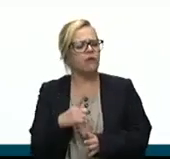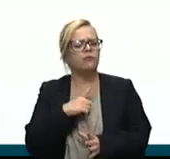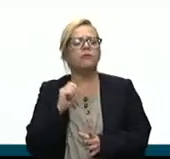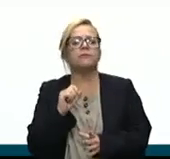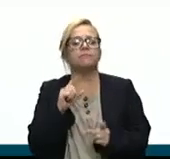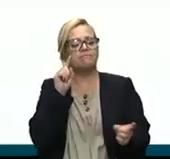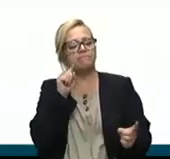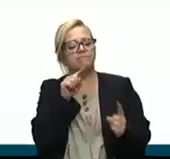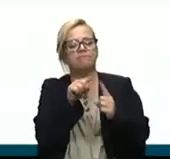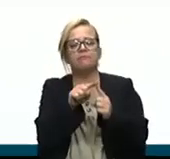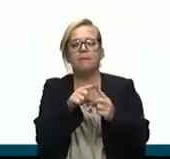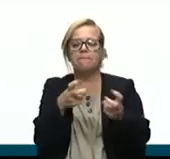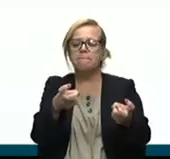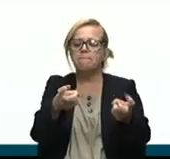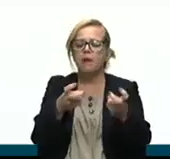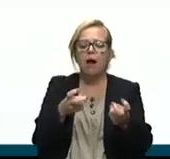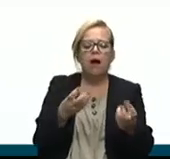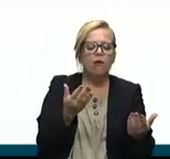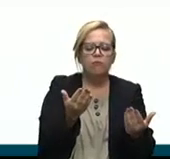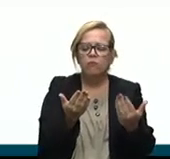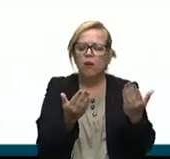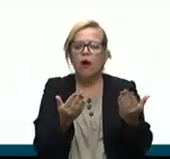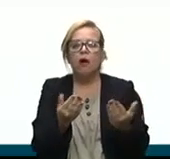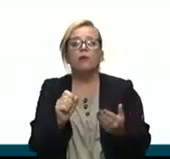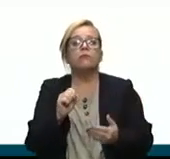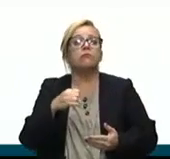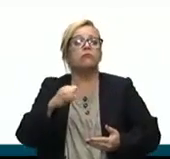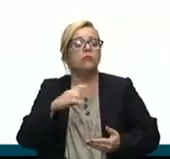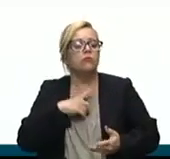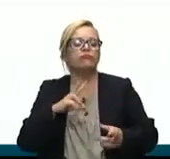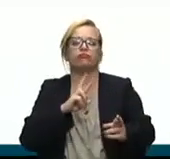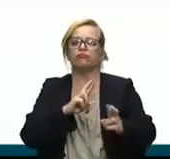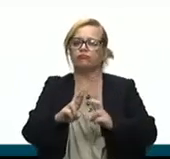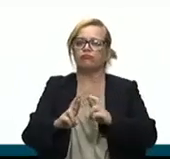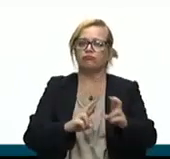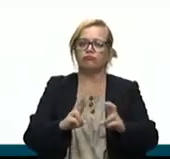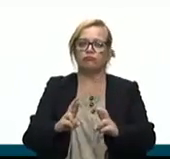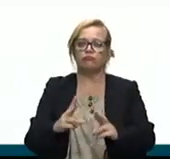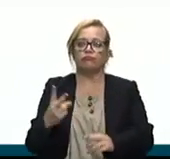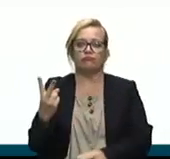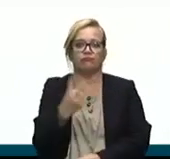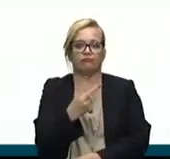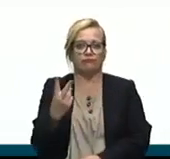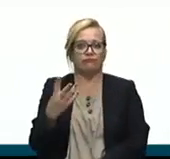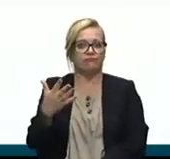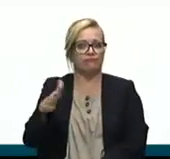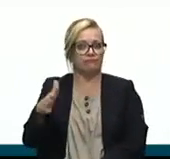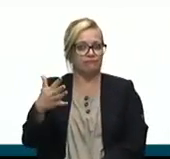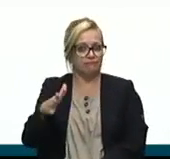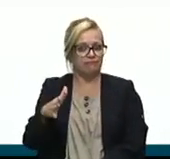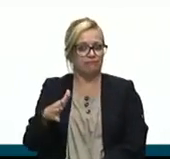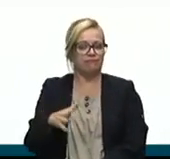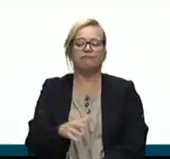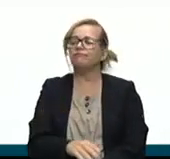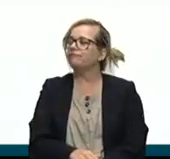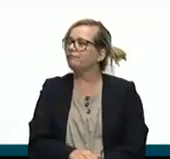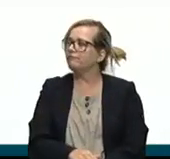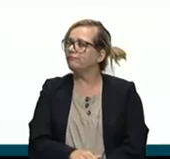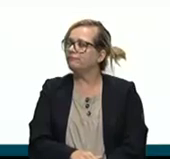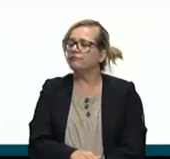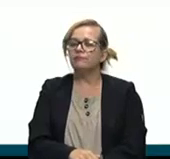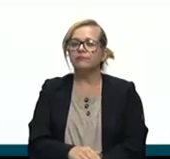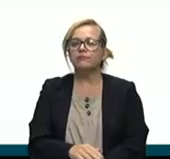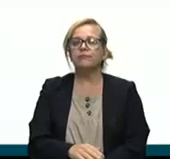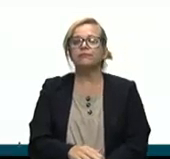objetivo de verificar a existência de relação entre duas variáveis.